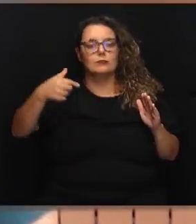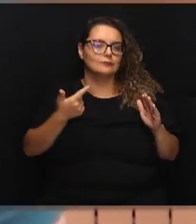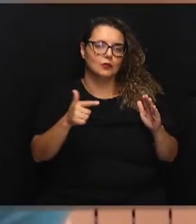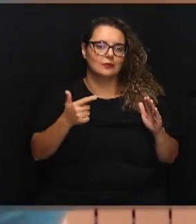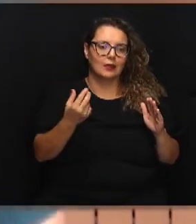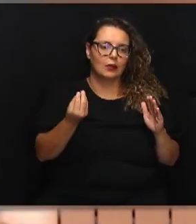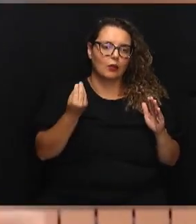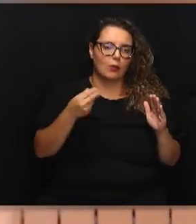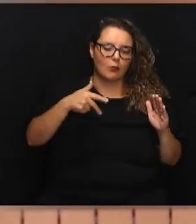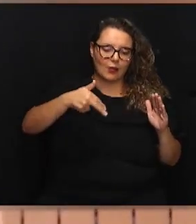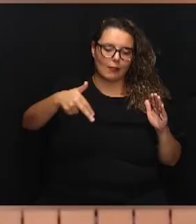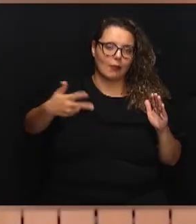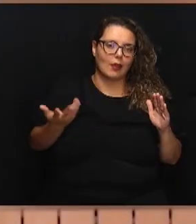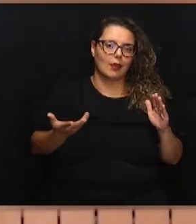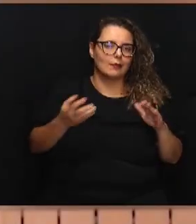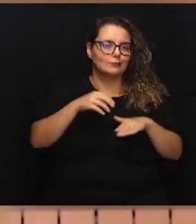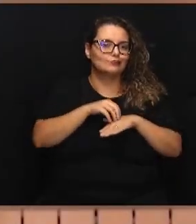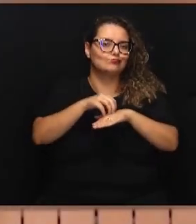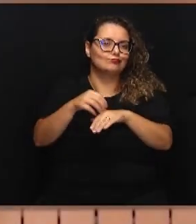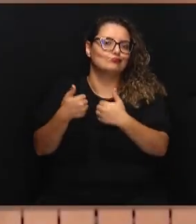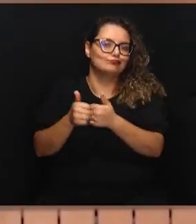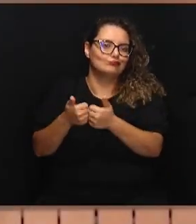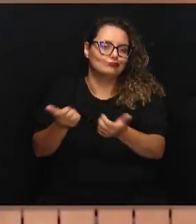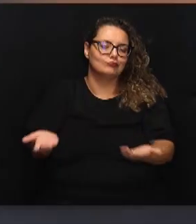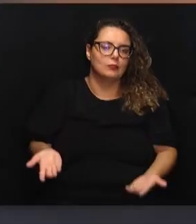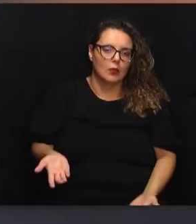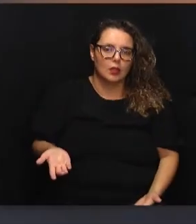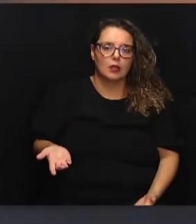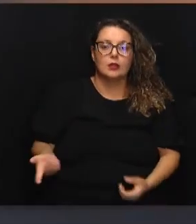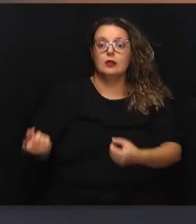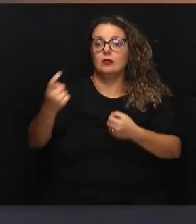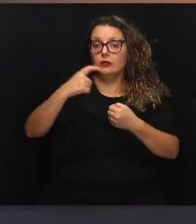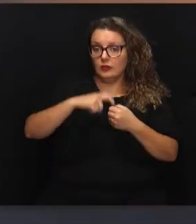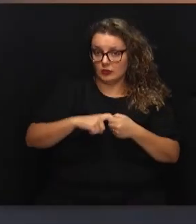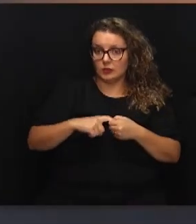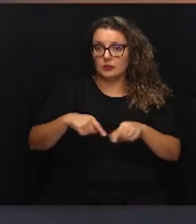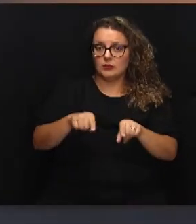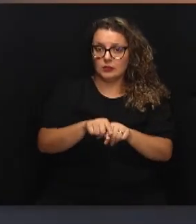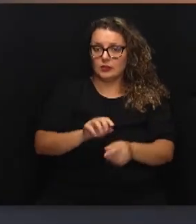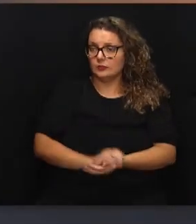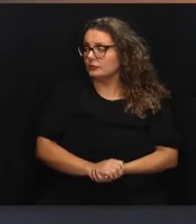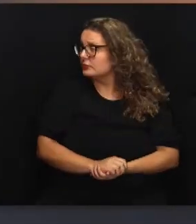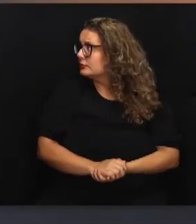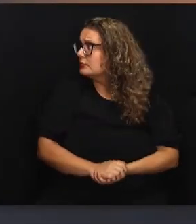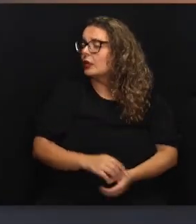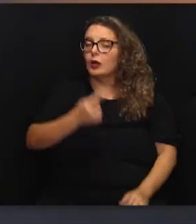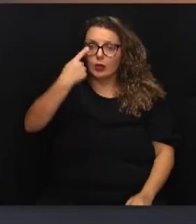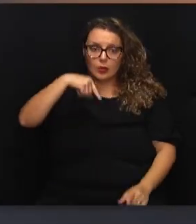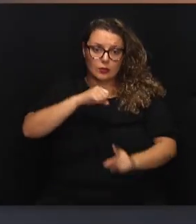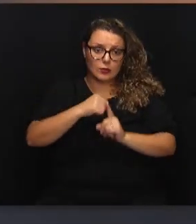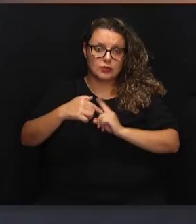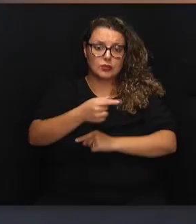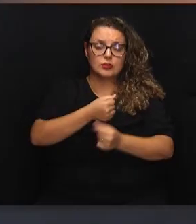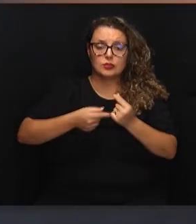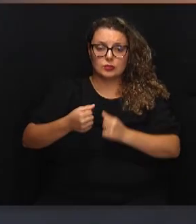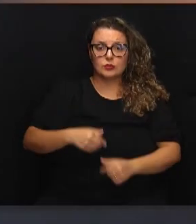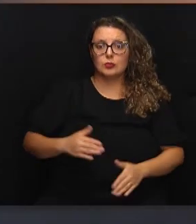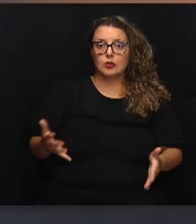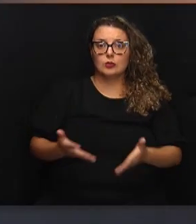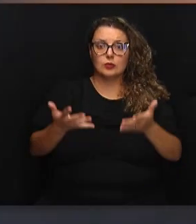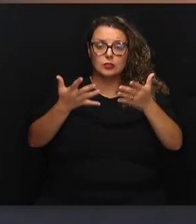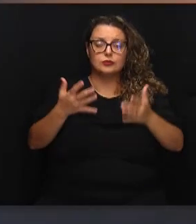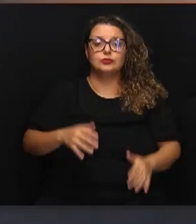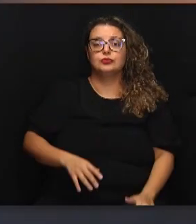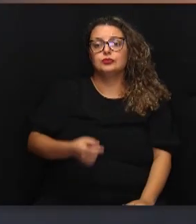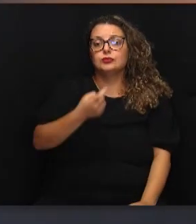e voltar do local de trabalho para a sua casa. O perfil socioeconômico e produtivo de Campinas